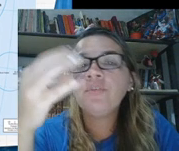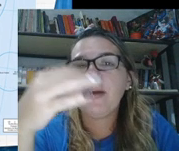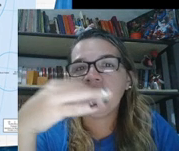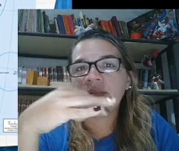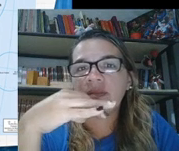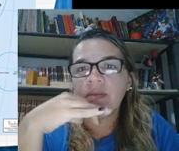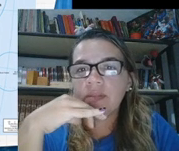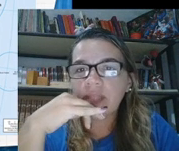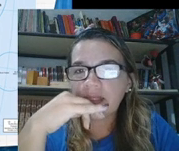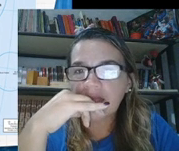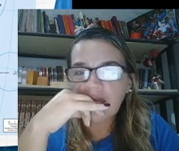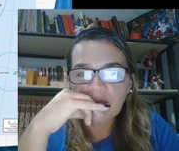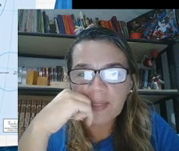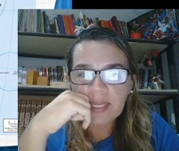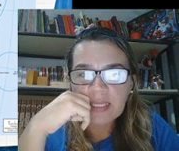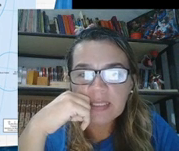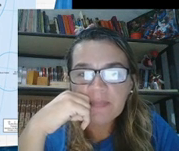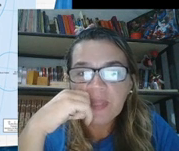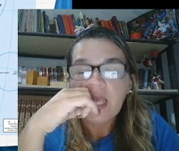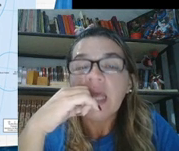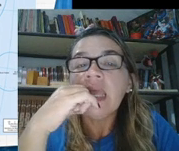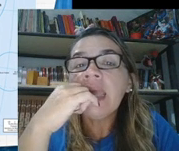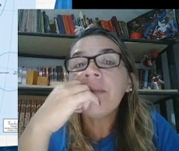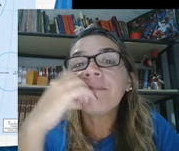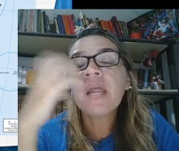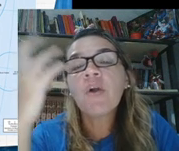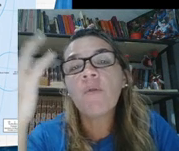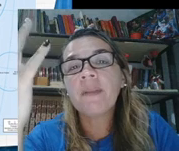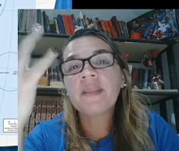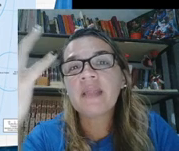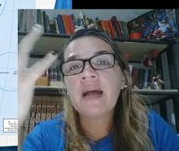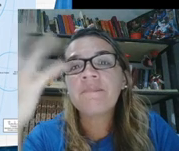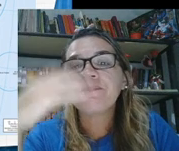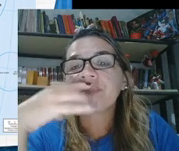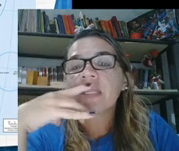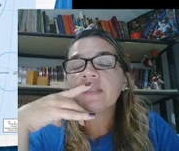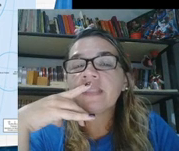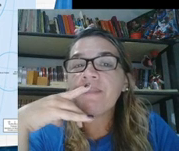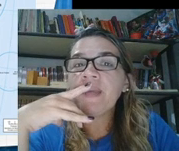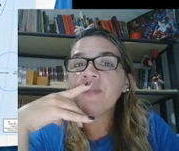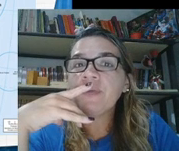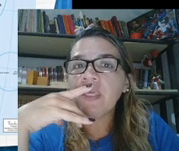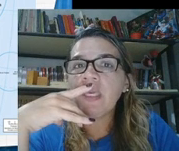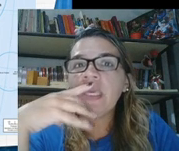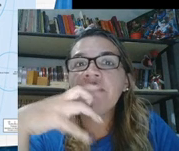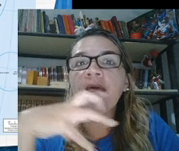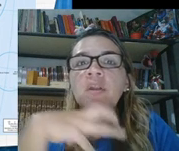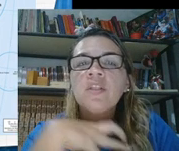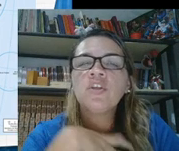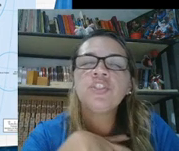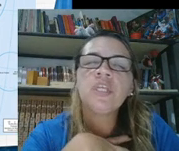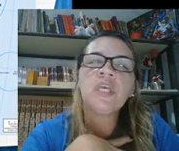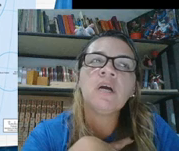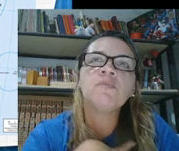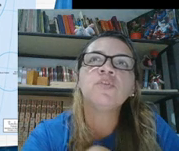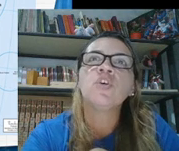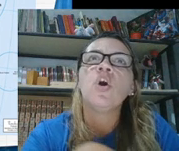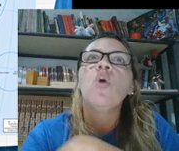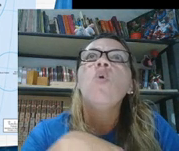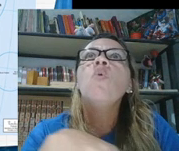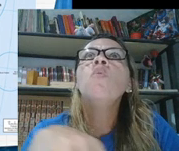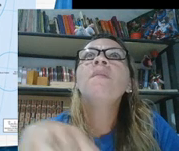por demais. Tá certo? Beleza? E pra completar, sabendo que, embora nós